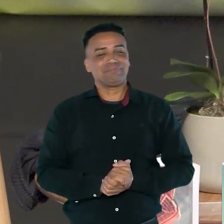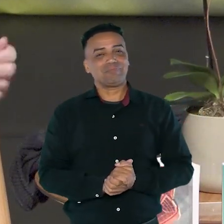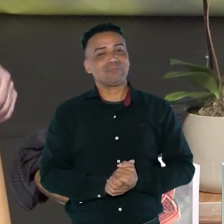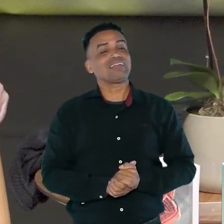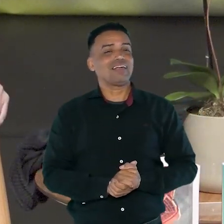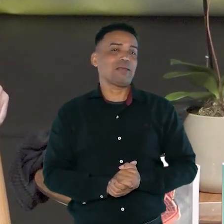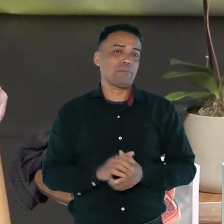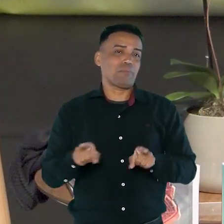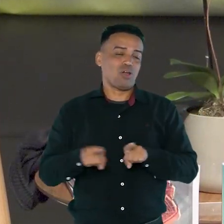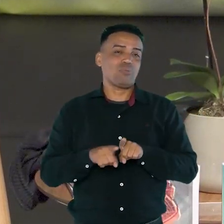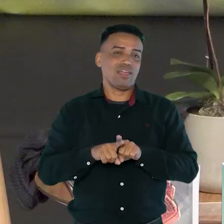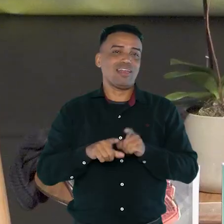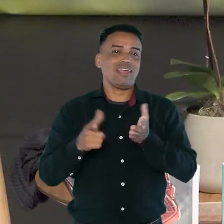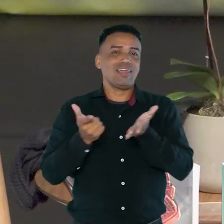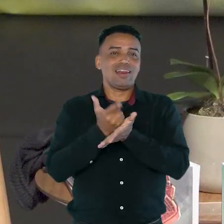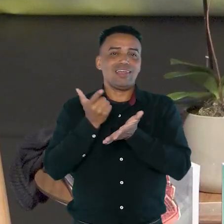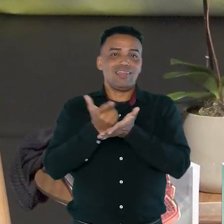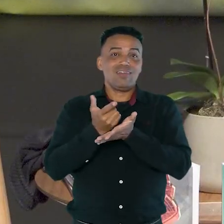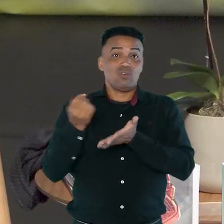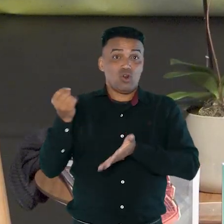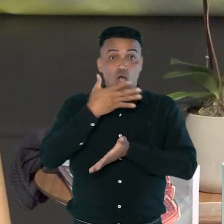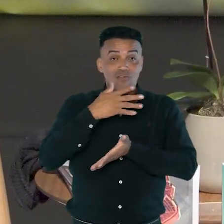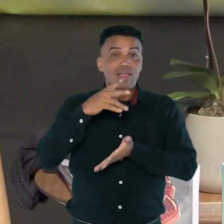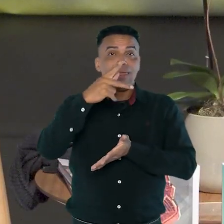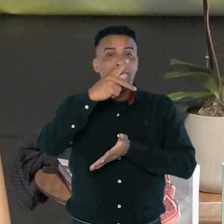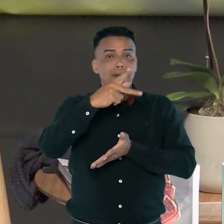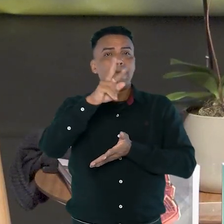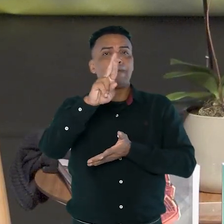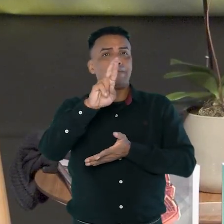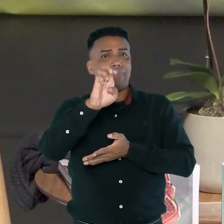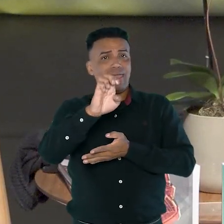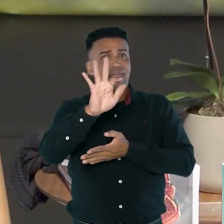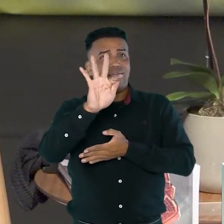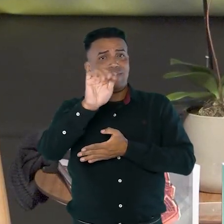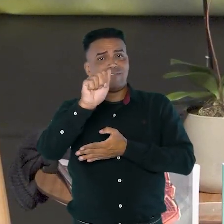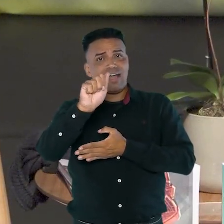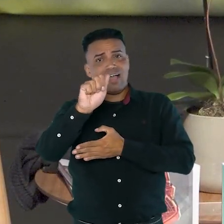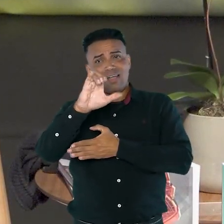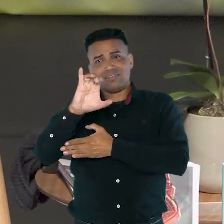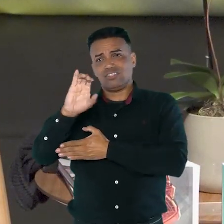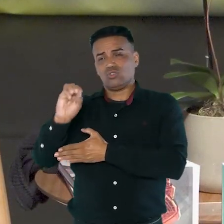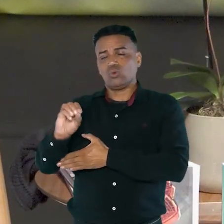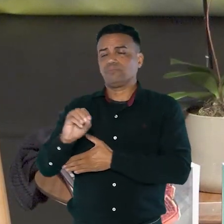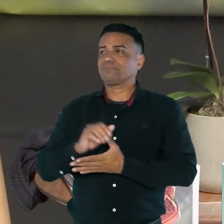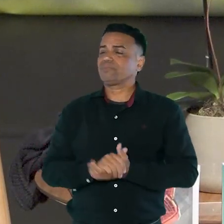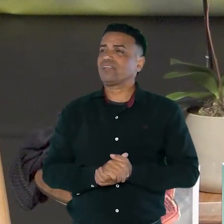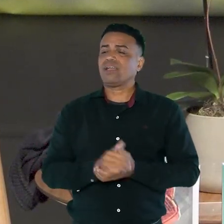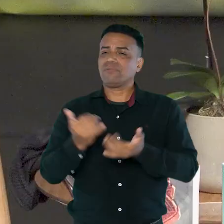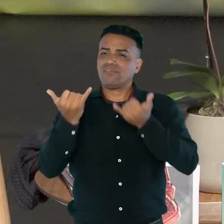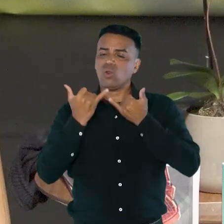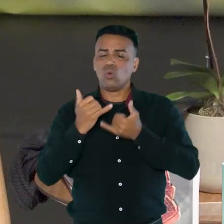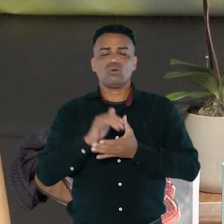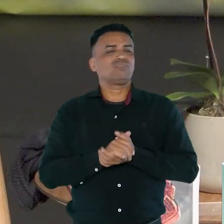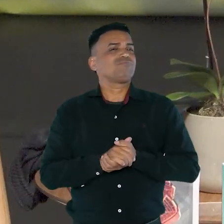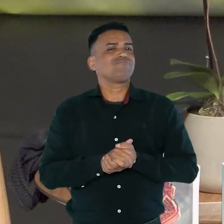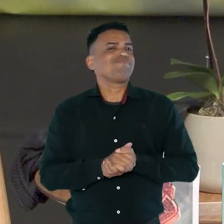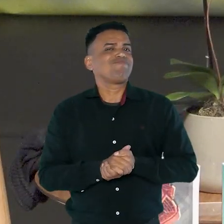E, inclusive, ele faz o prefácio do meu novo livro, né? É um cara que eu admiro muito. Ele disse: não há